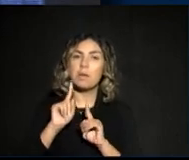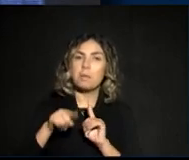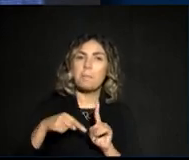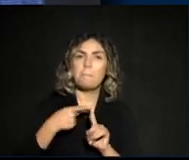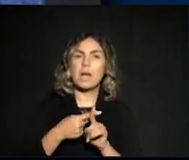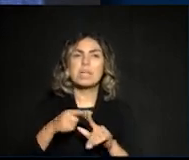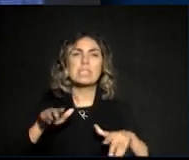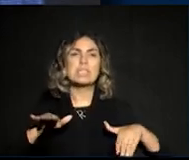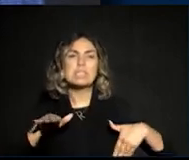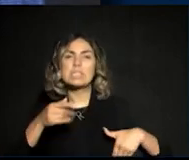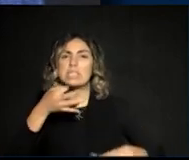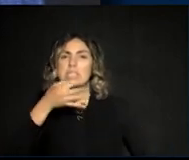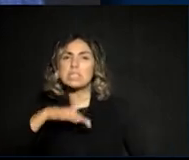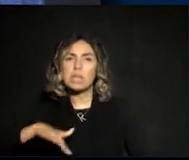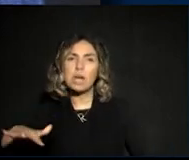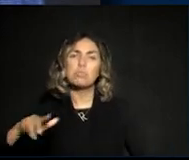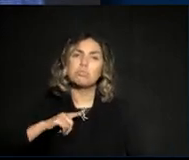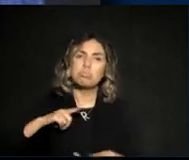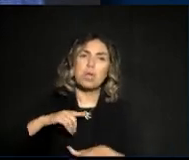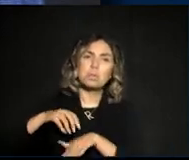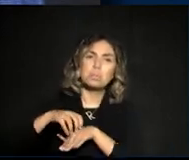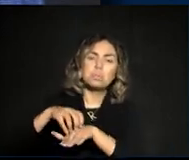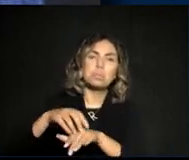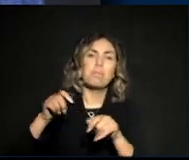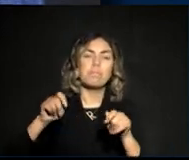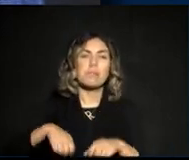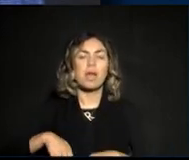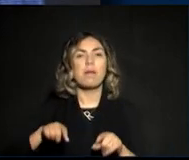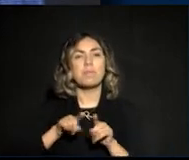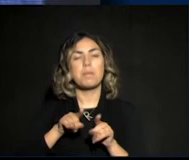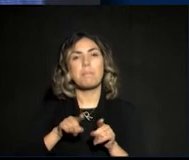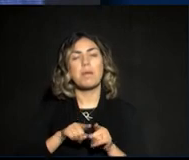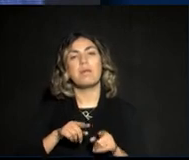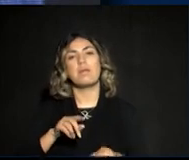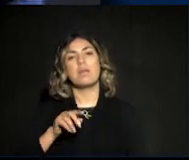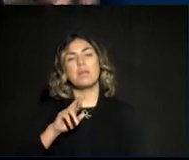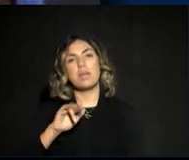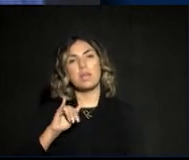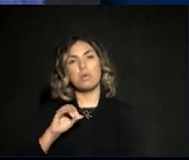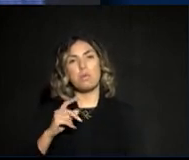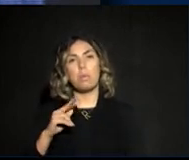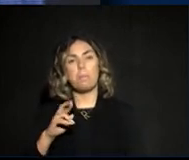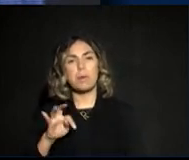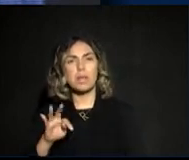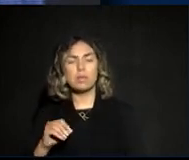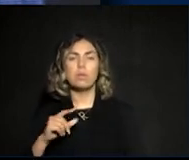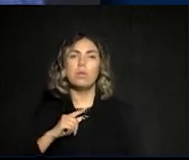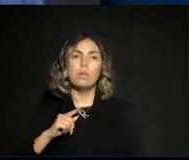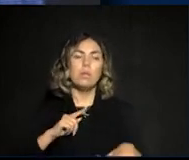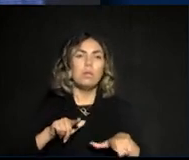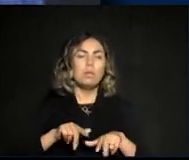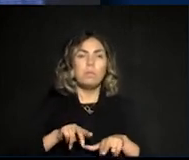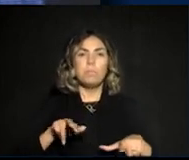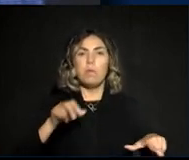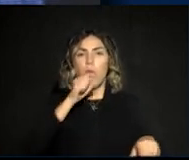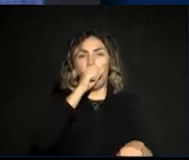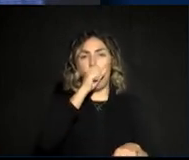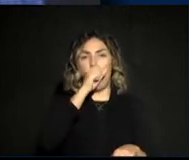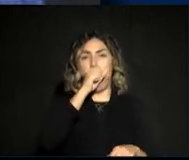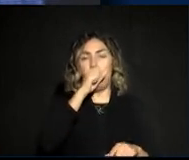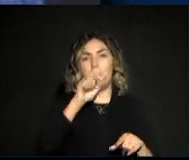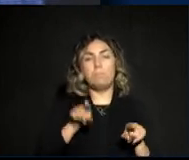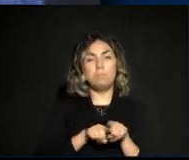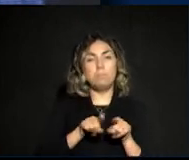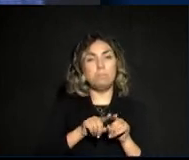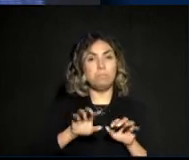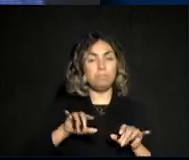de Itirapina para Santos contando Ferroviário Catanduva de Rio Preto né recuperação do ramal de Colômbia at Panorama aí veio a Inovação